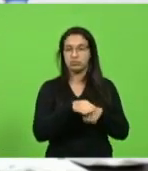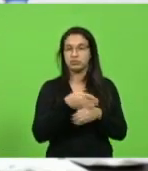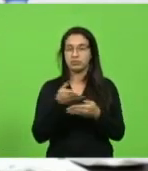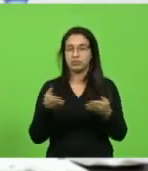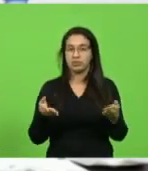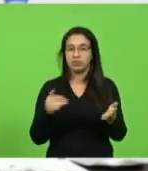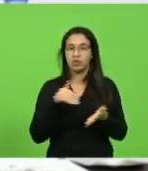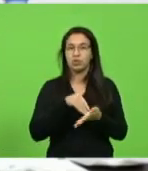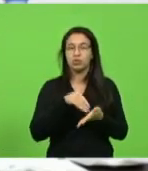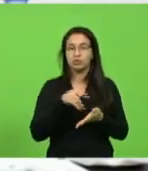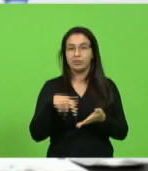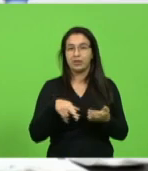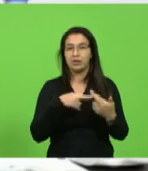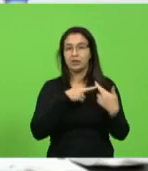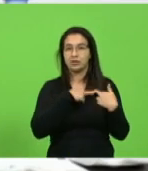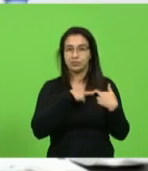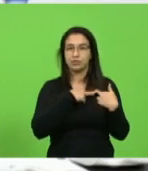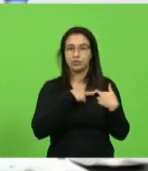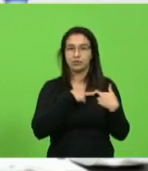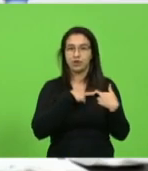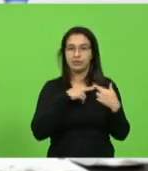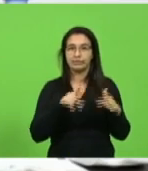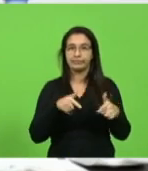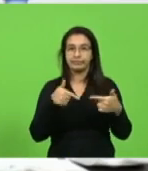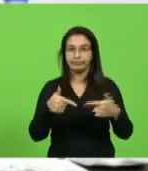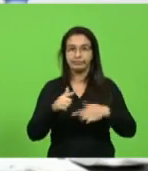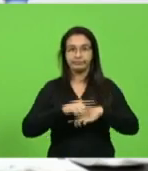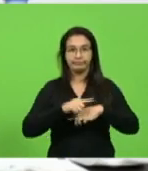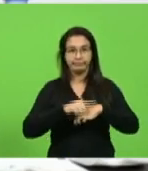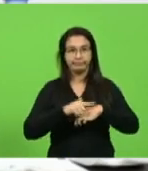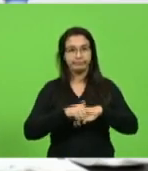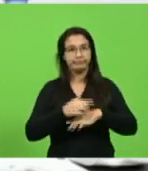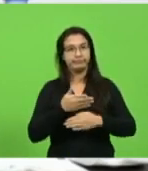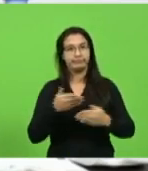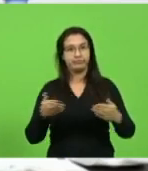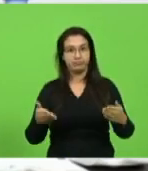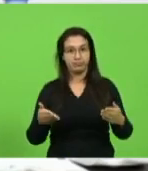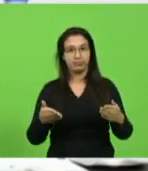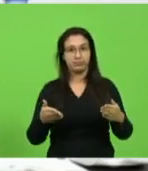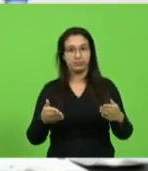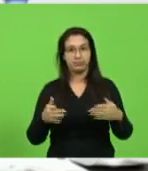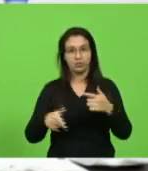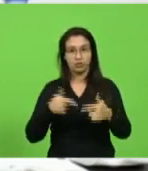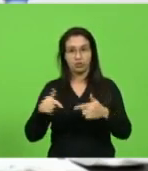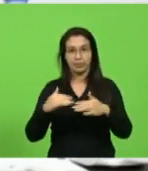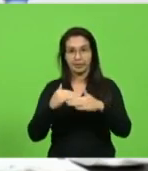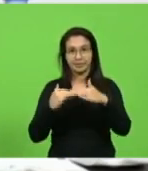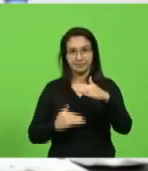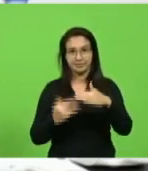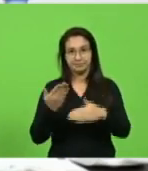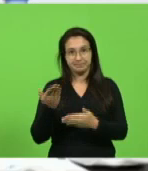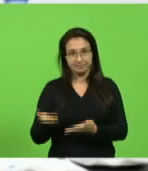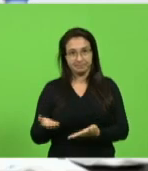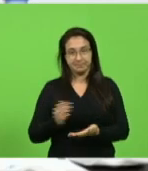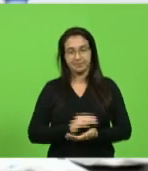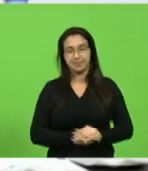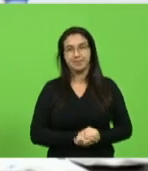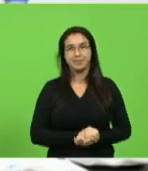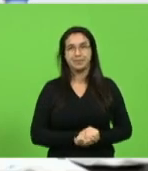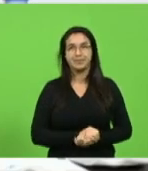última análise responsável pela atuação dos agentes sob sua subordinação Além disso